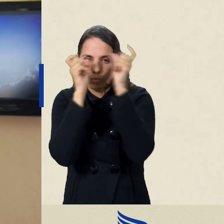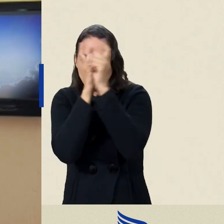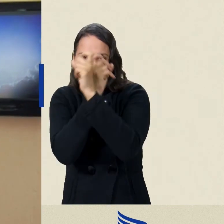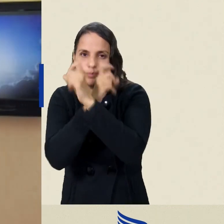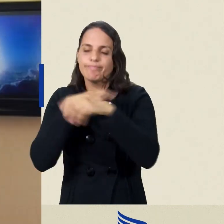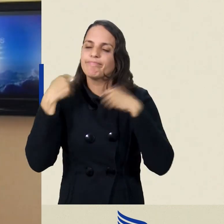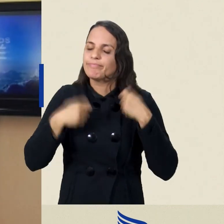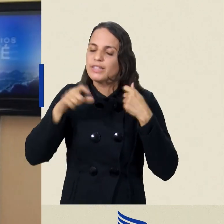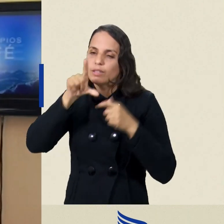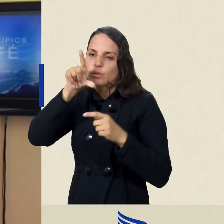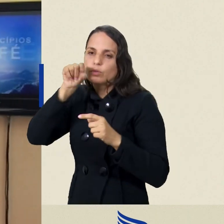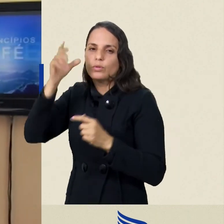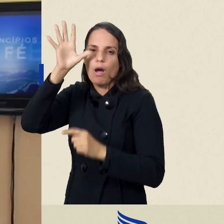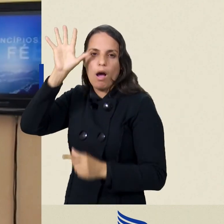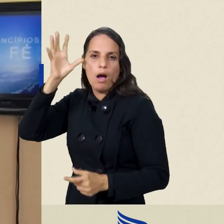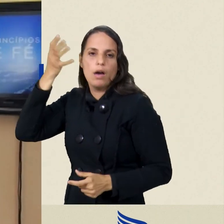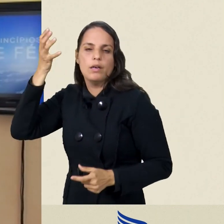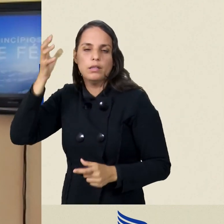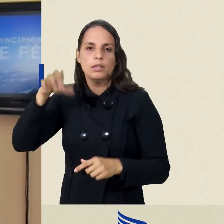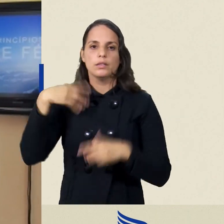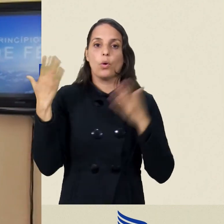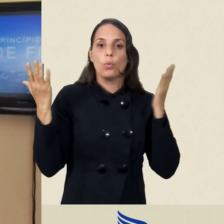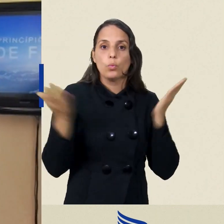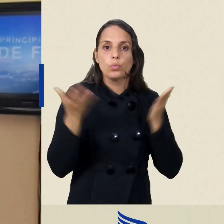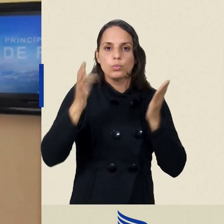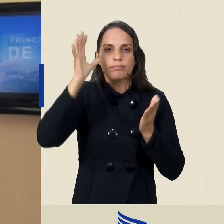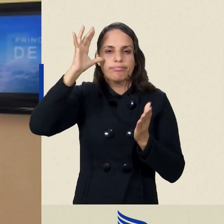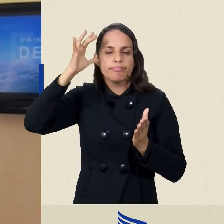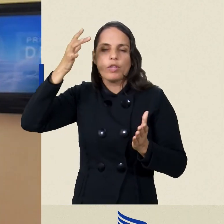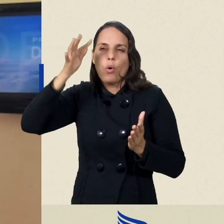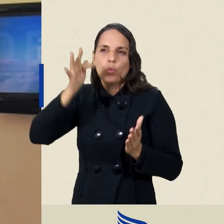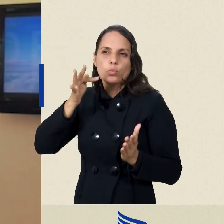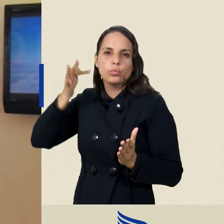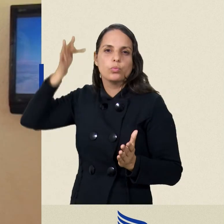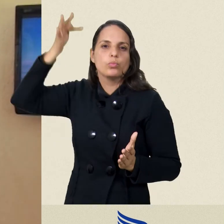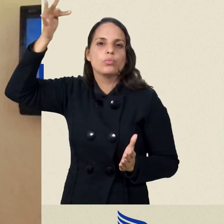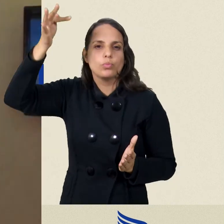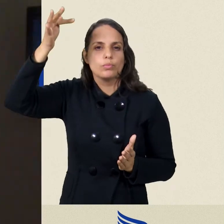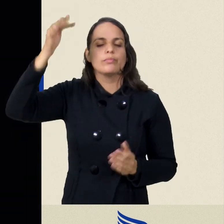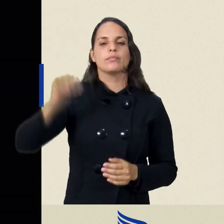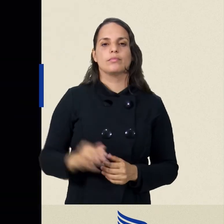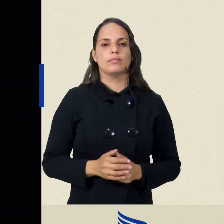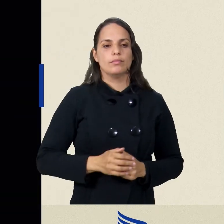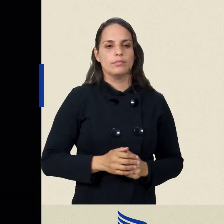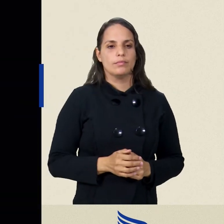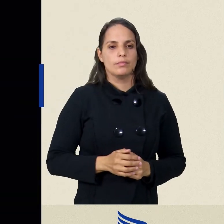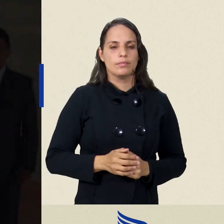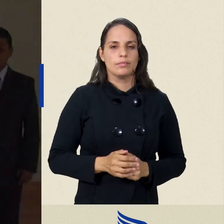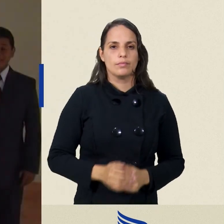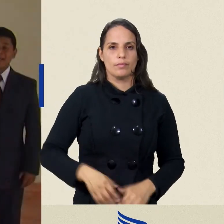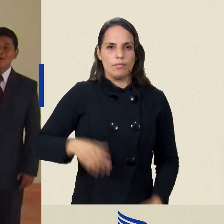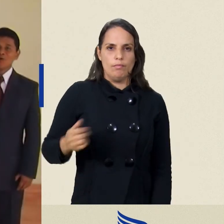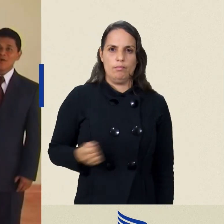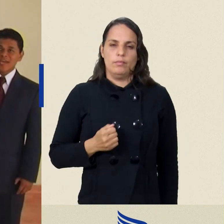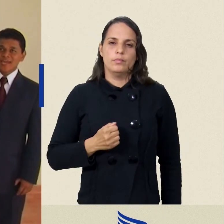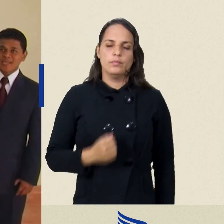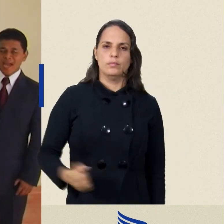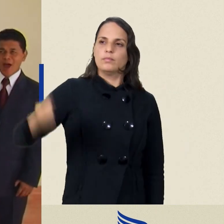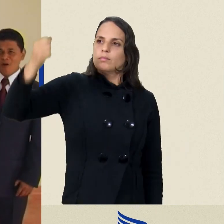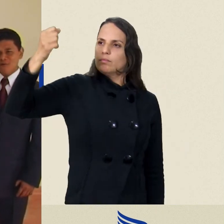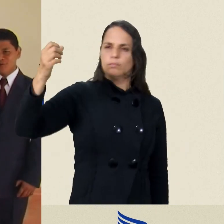Acredite, nossas decisões hoje serão importantes para o dia de amanhã. Um